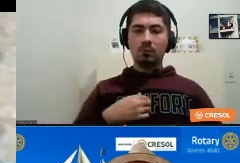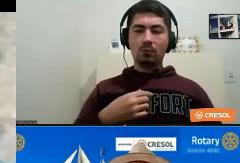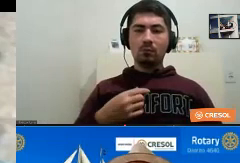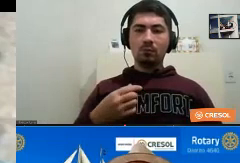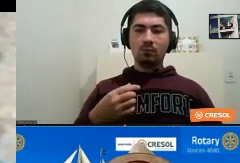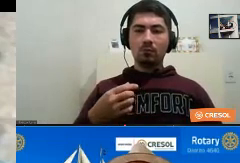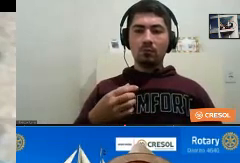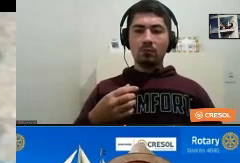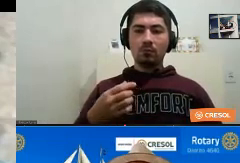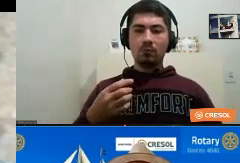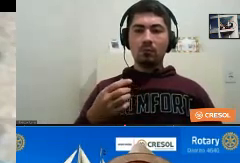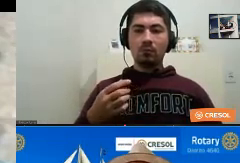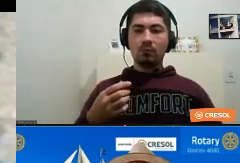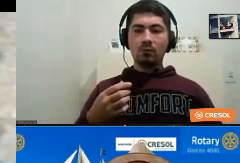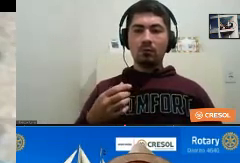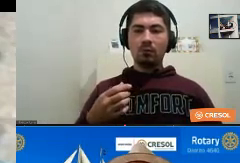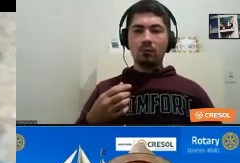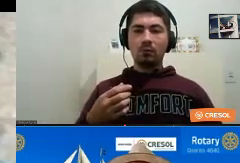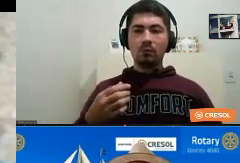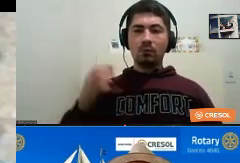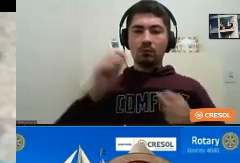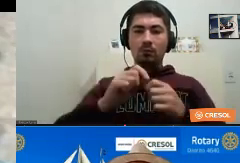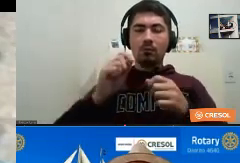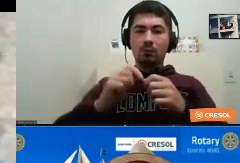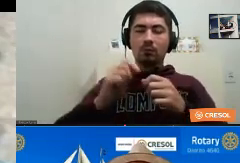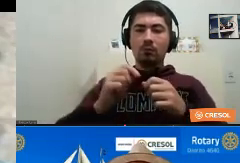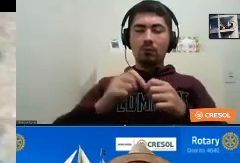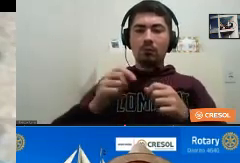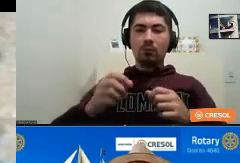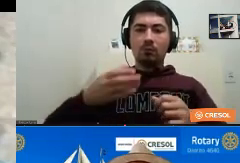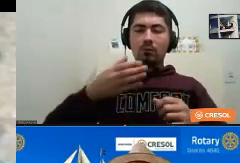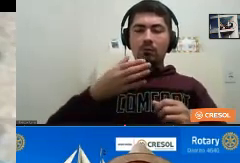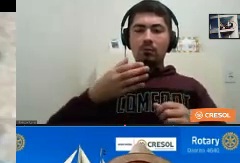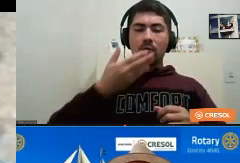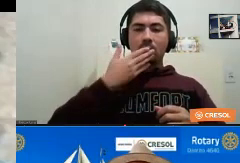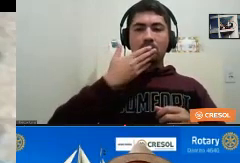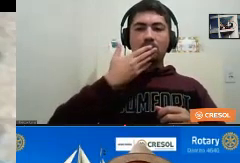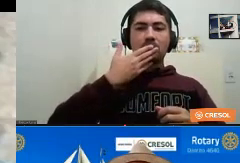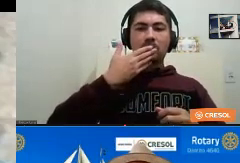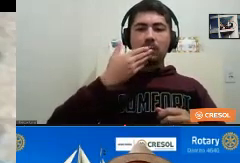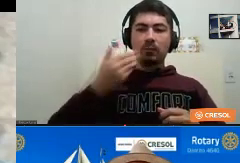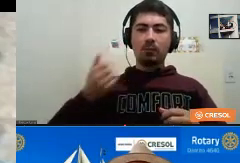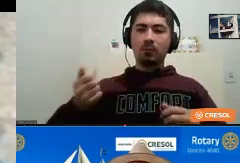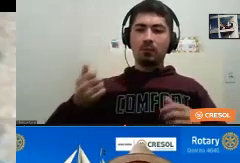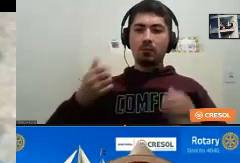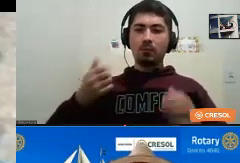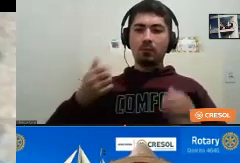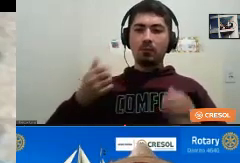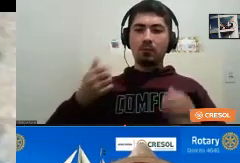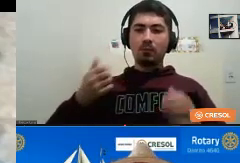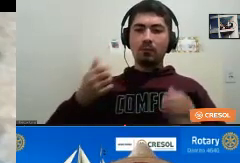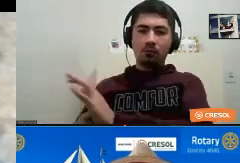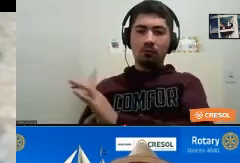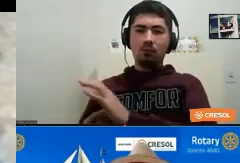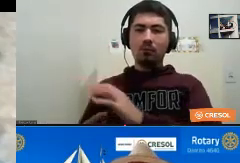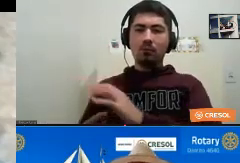um tempo, eu iria fazer o máximo que eu pudesse fazer e ajudar a humanidade. Pagaria